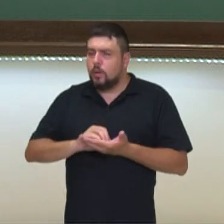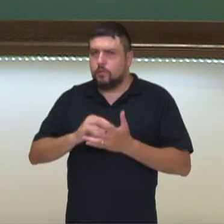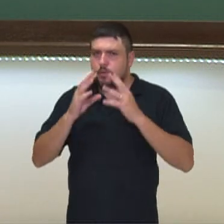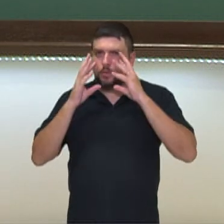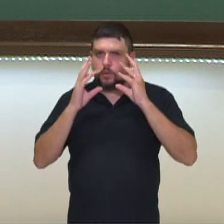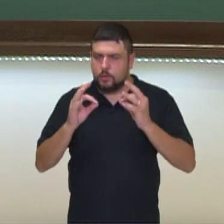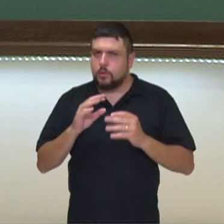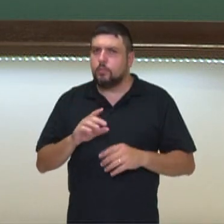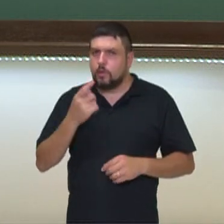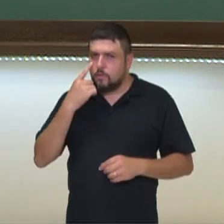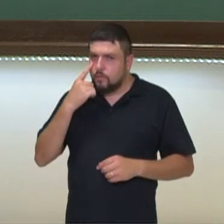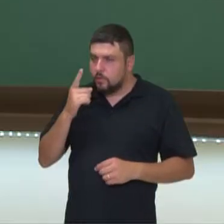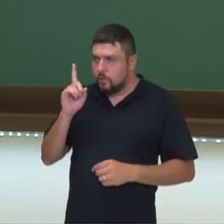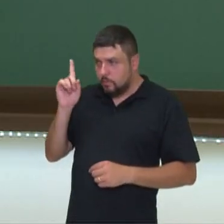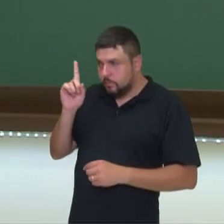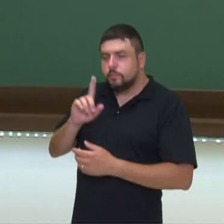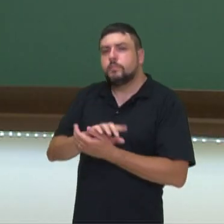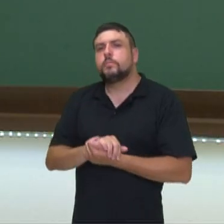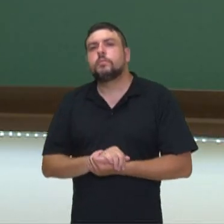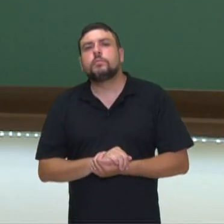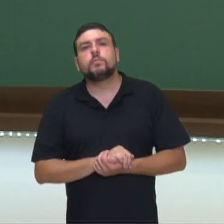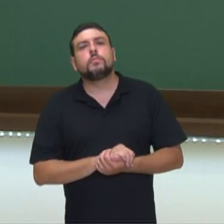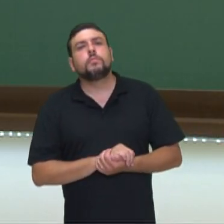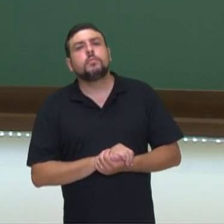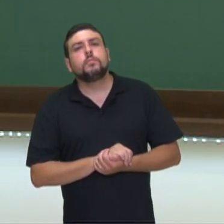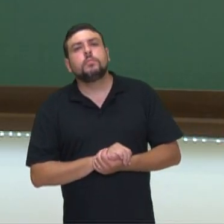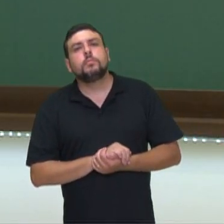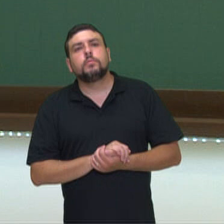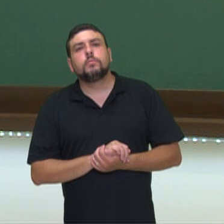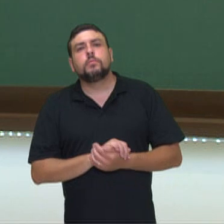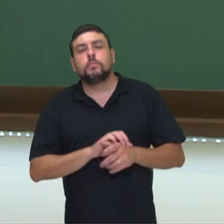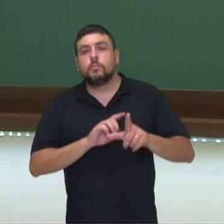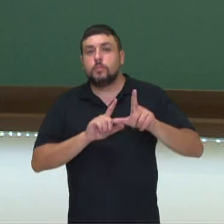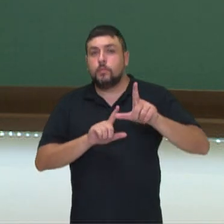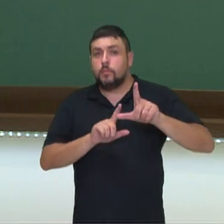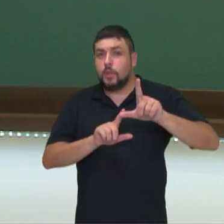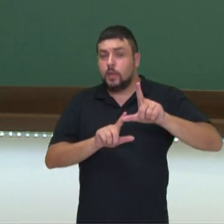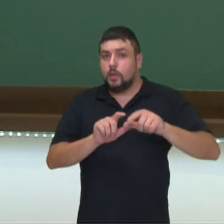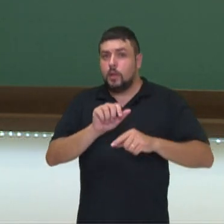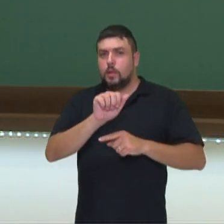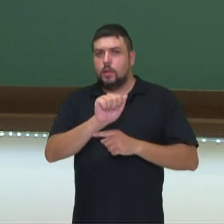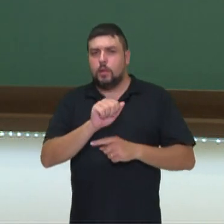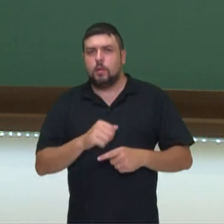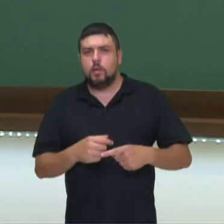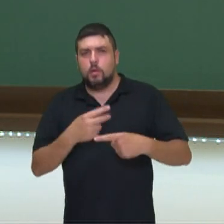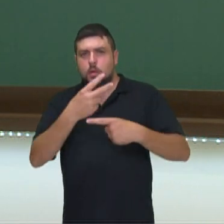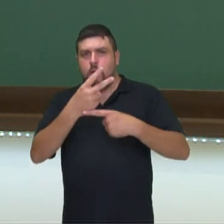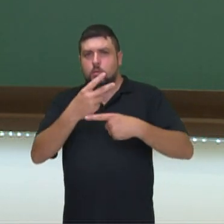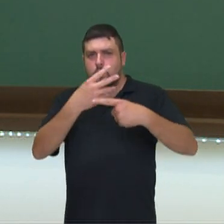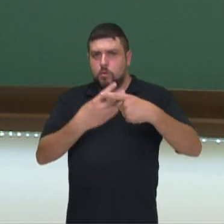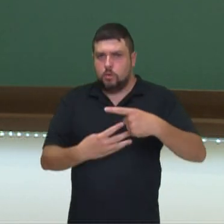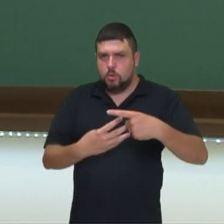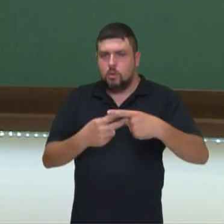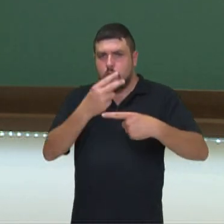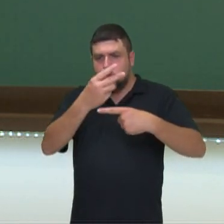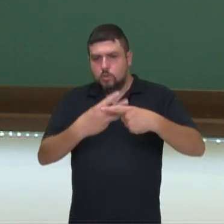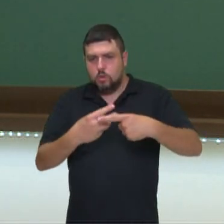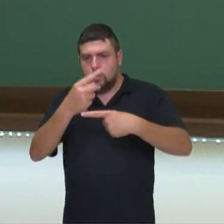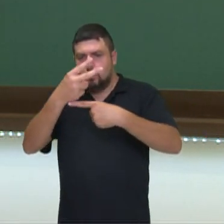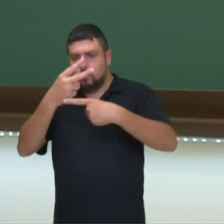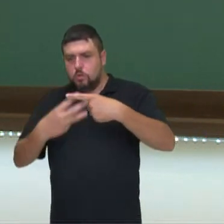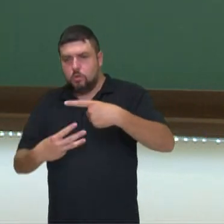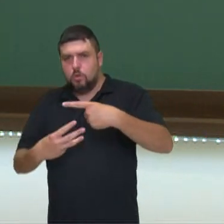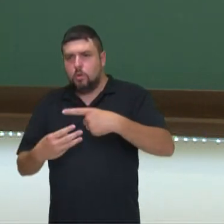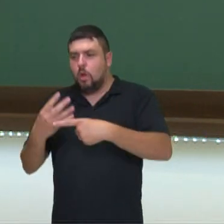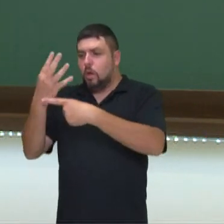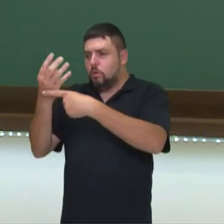conversando. Dá uma olhada lá, ó. Aqui, ó, na letra A, tá assim, 2/3 mais 2/3 igual a 4/6. A pessoa